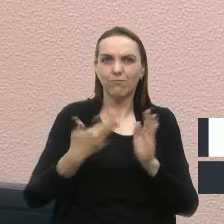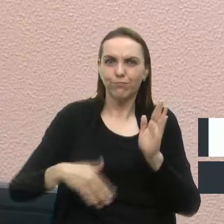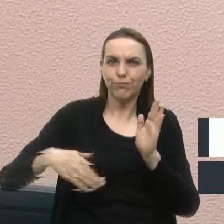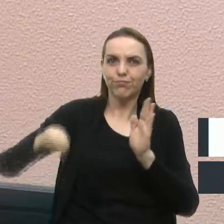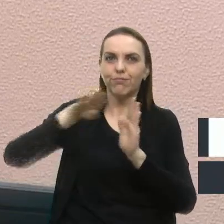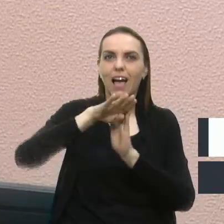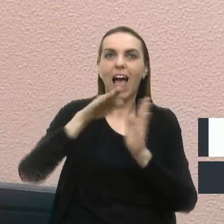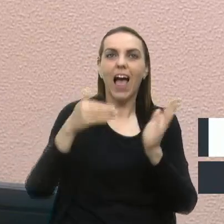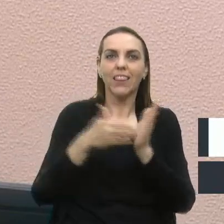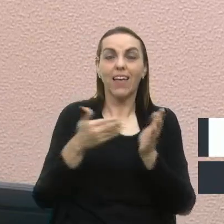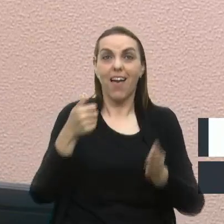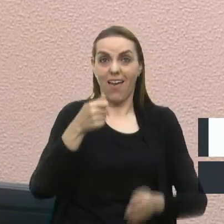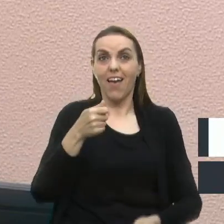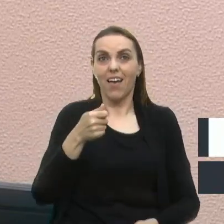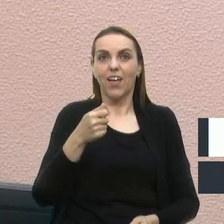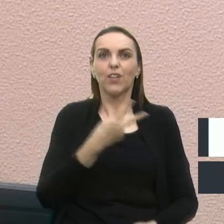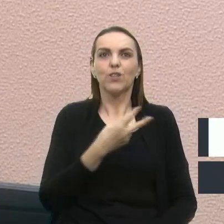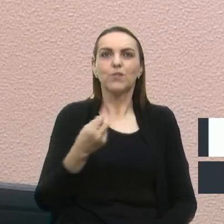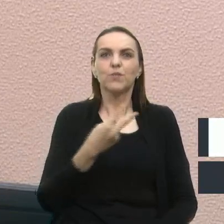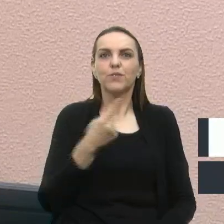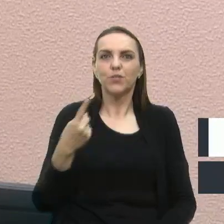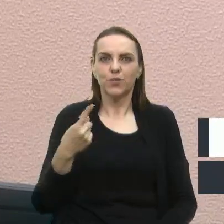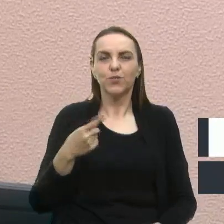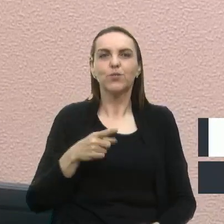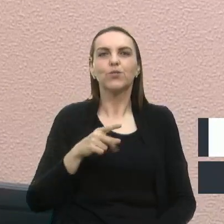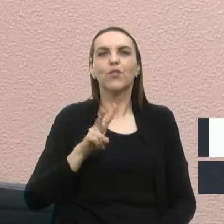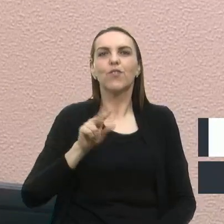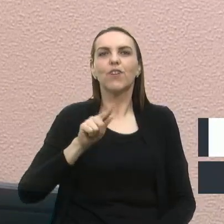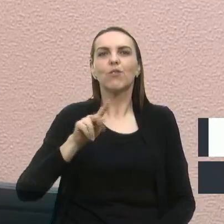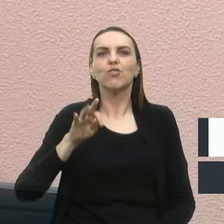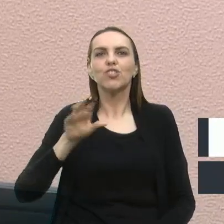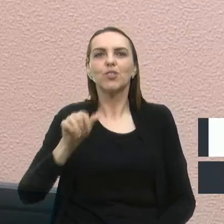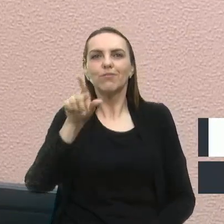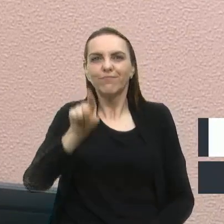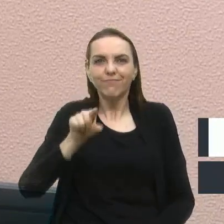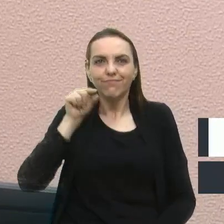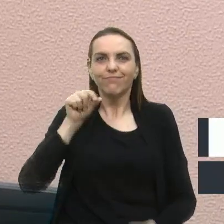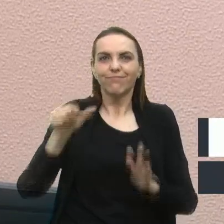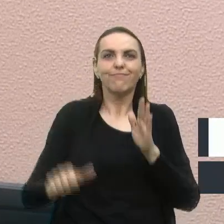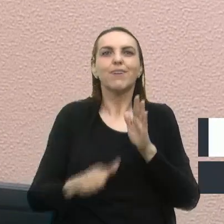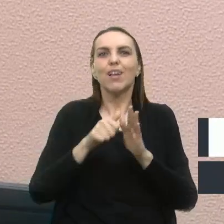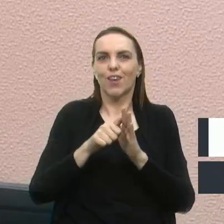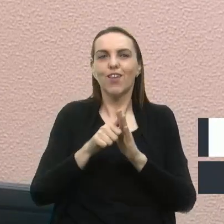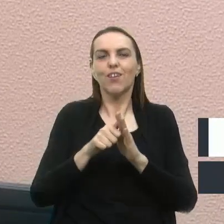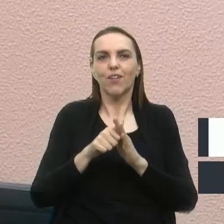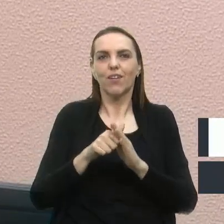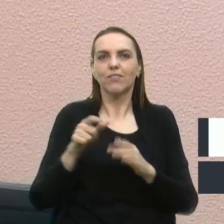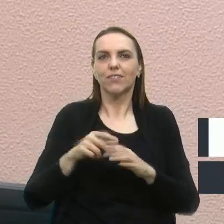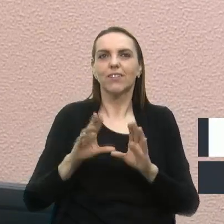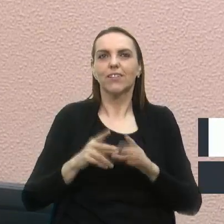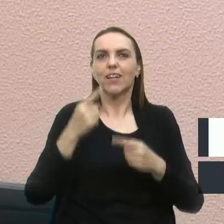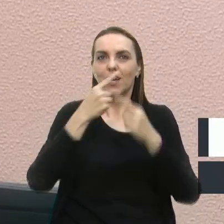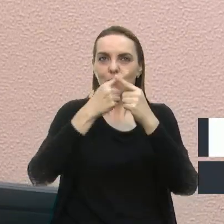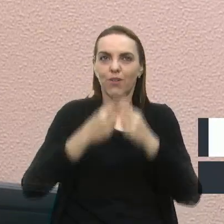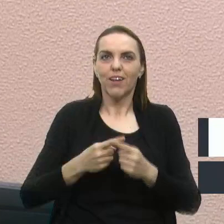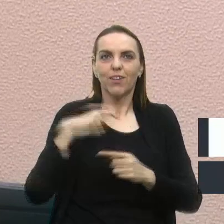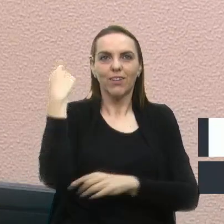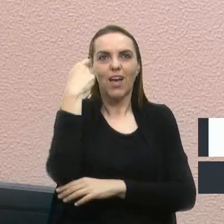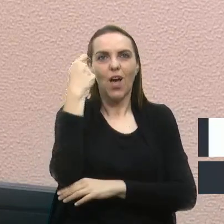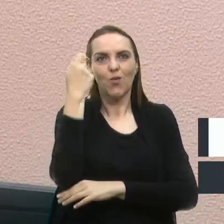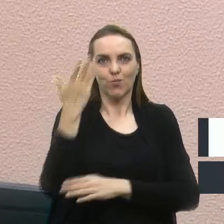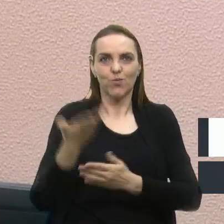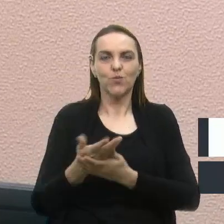Em 2021, Walter Dalzotto Júnior foi escolhido como o melhor dirigente de futebol do Campeonato Gaúcho daquela edição, promovido